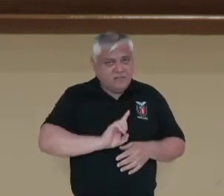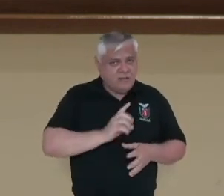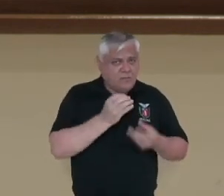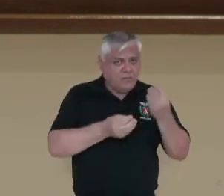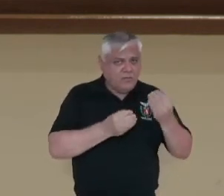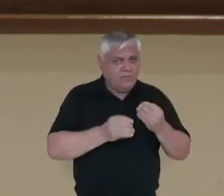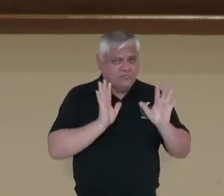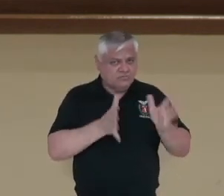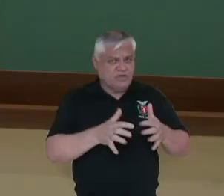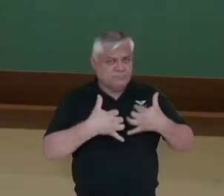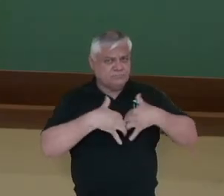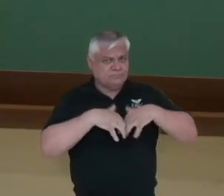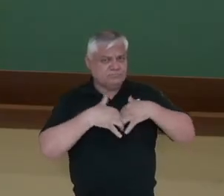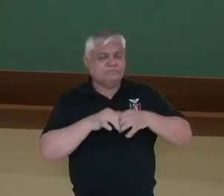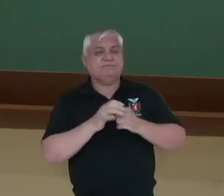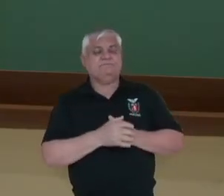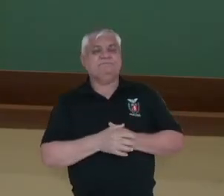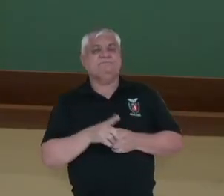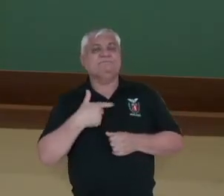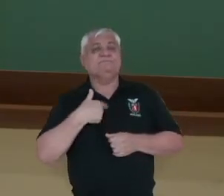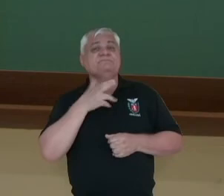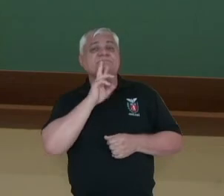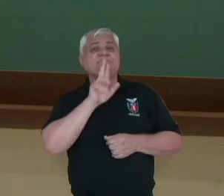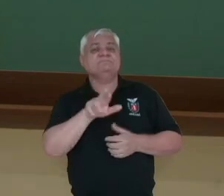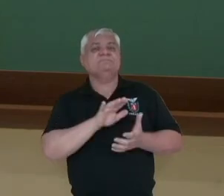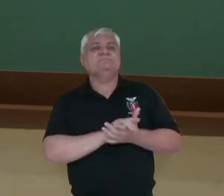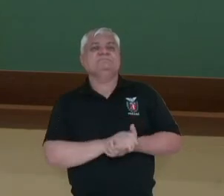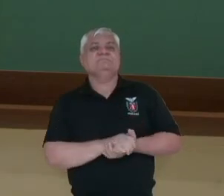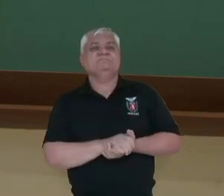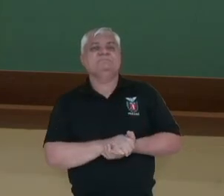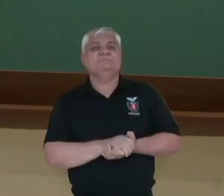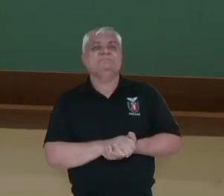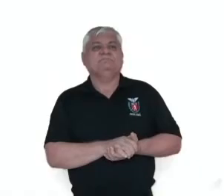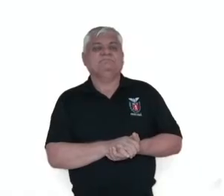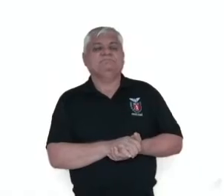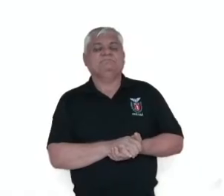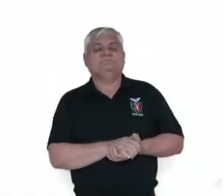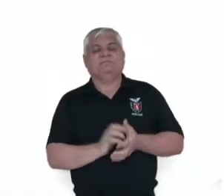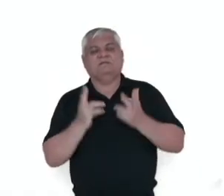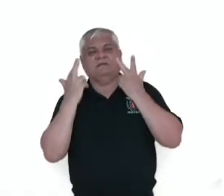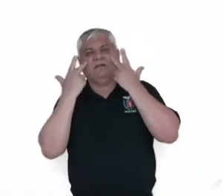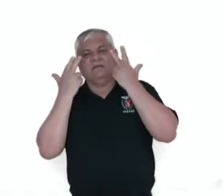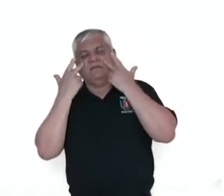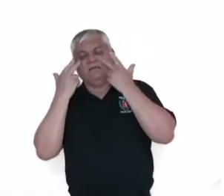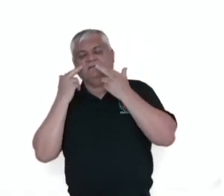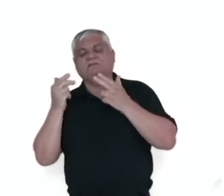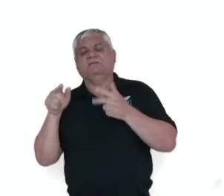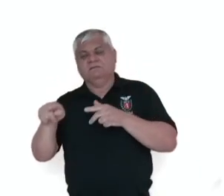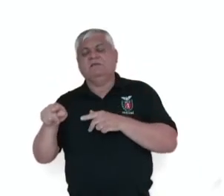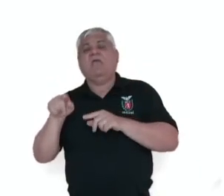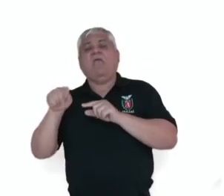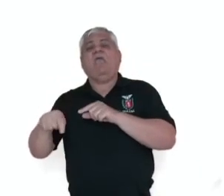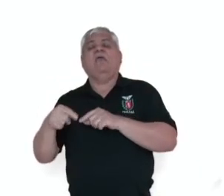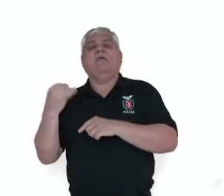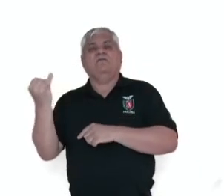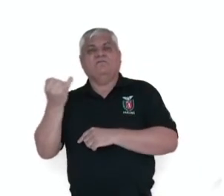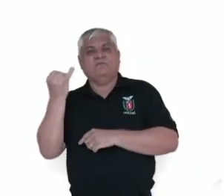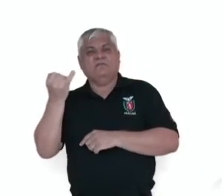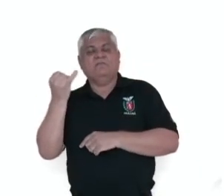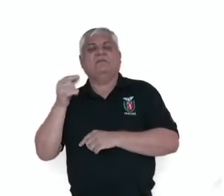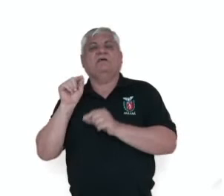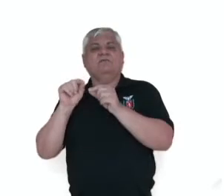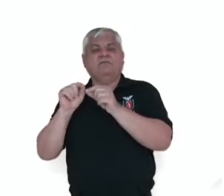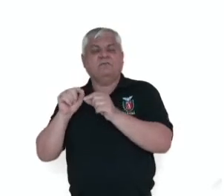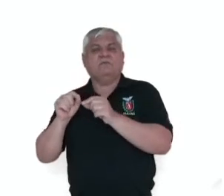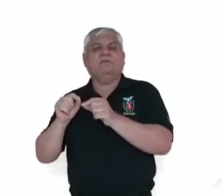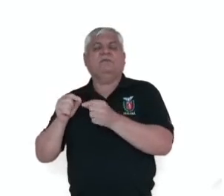sobre isso? Vamos para a nossa correção. Então, sugestão de resposta: leis naturais são aquelas fundamentadas no argumento